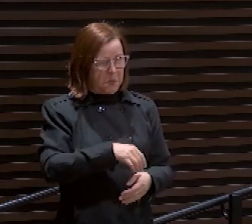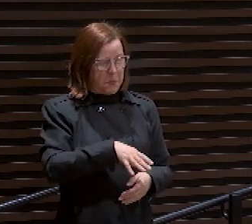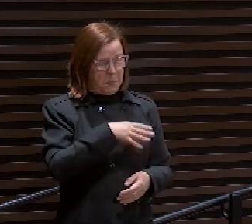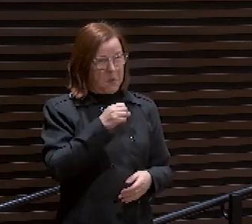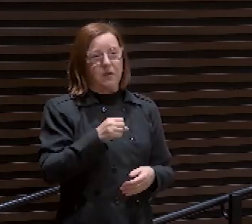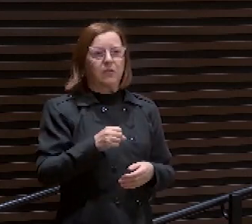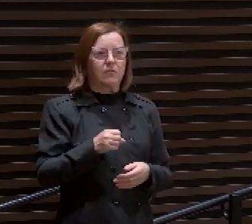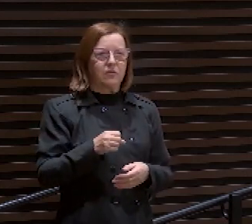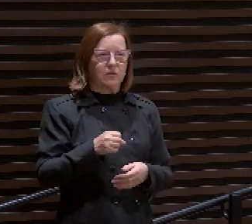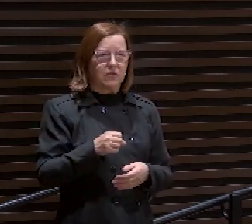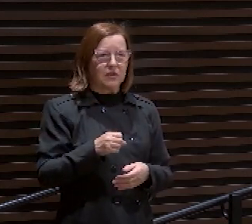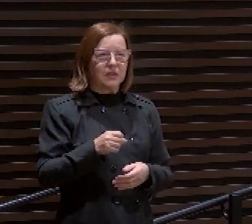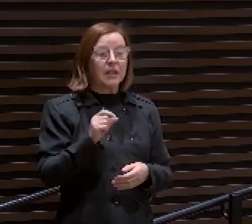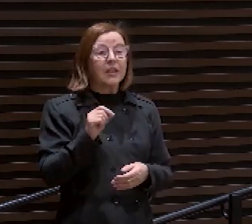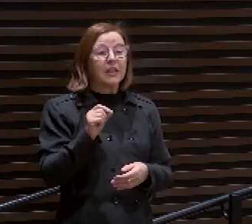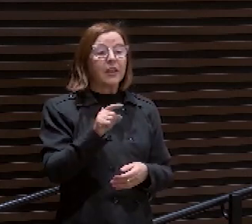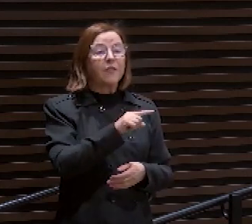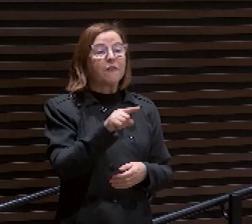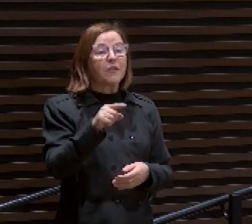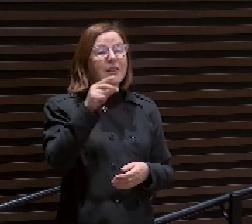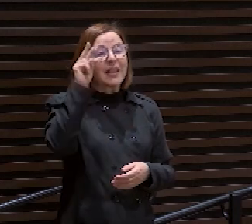aí?